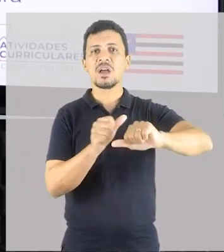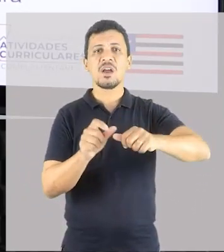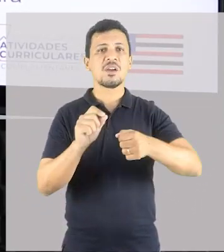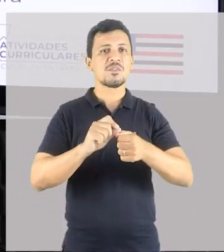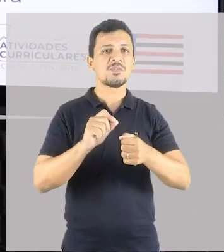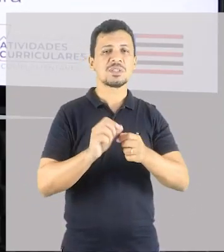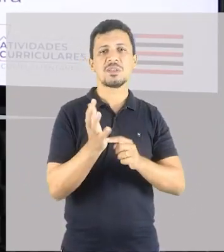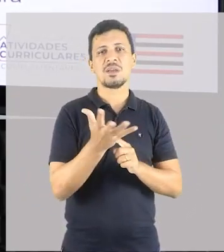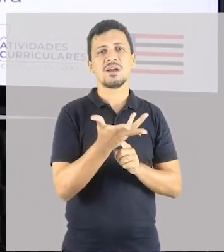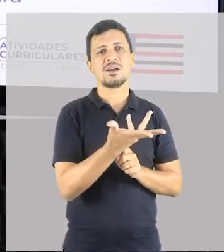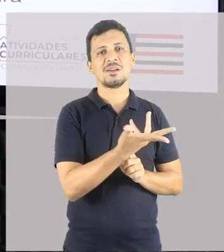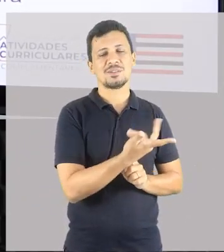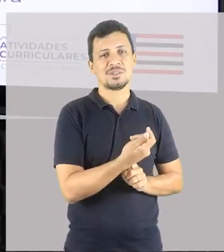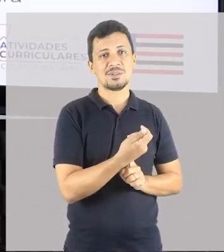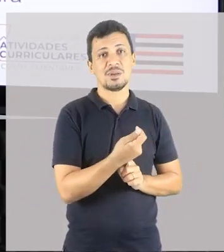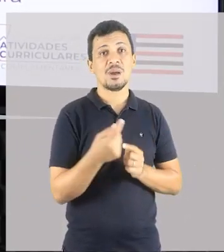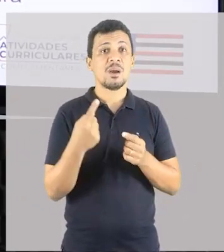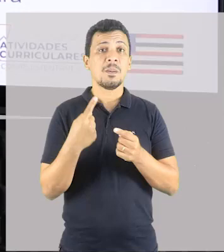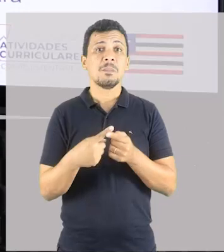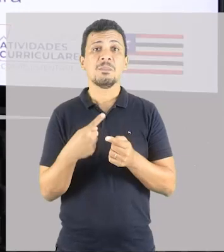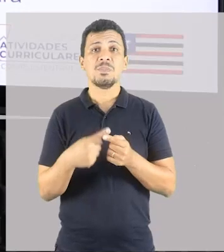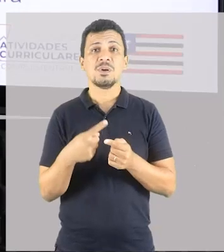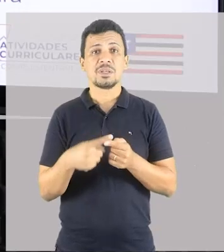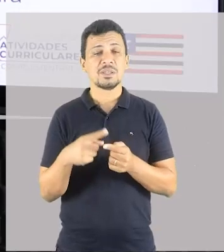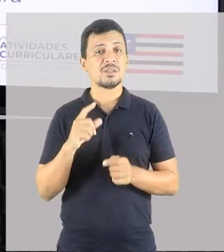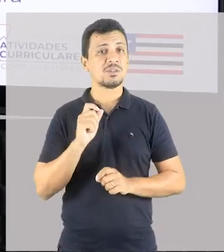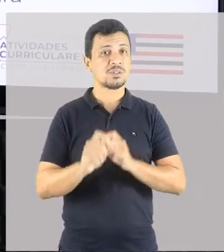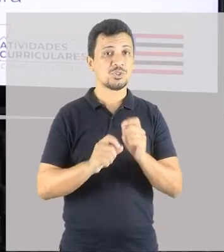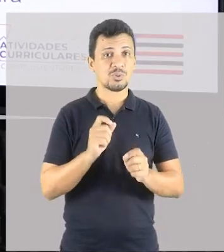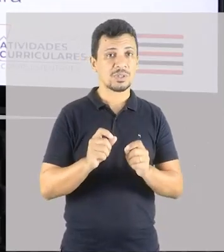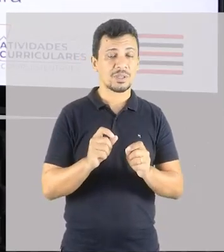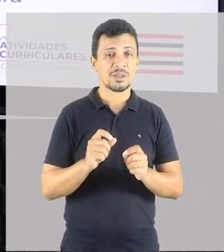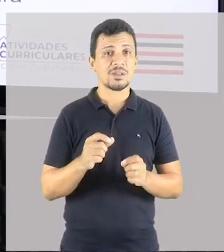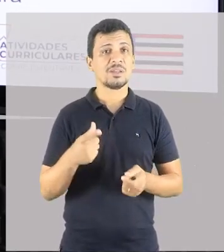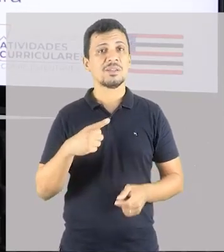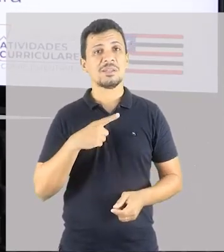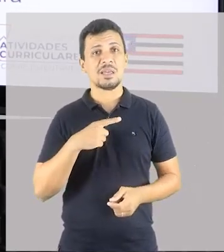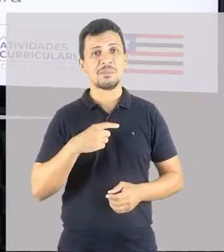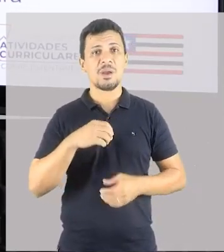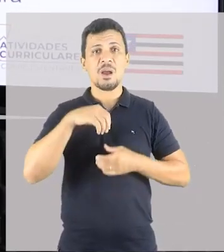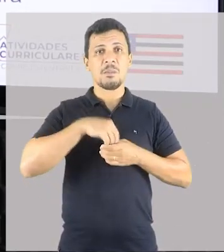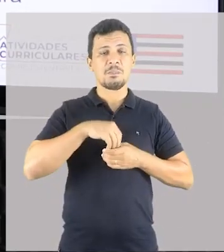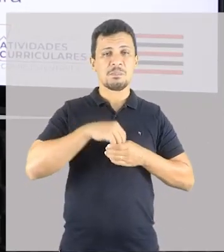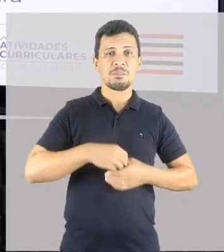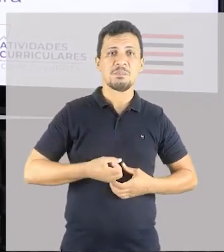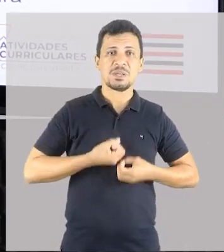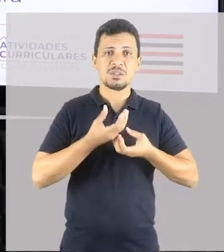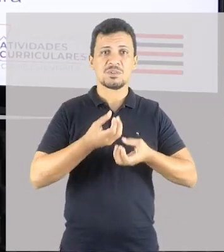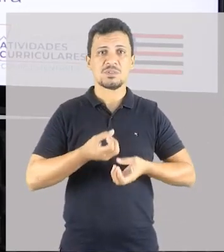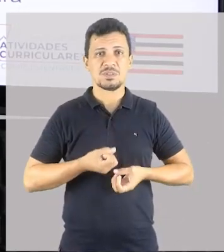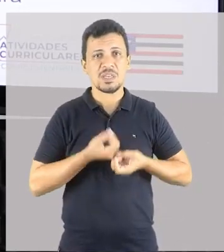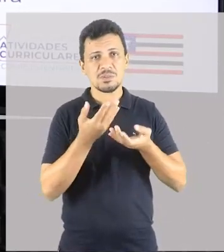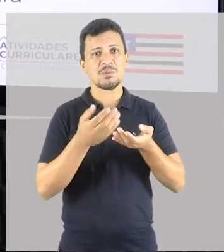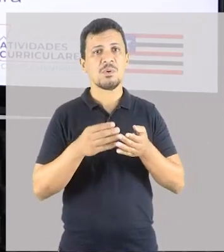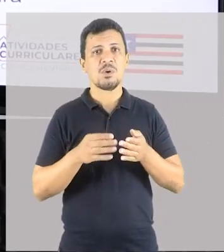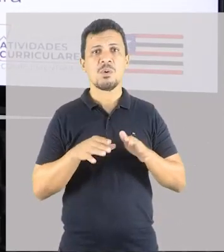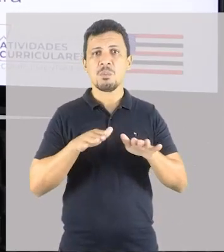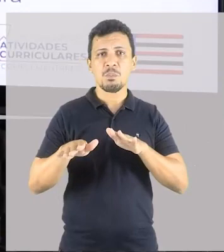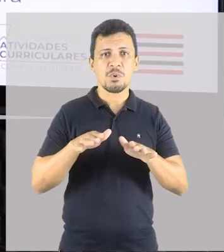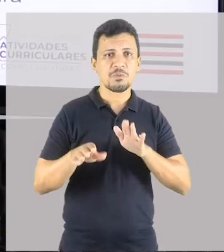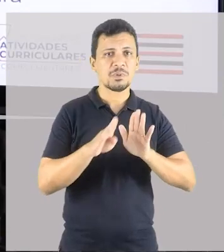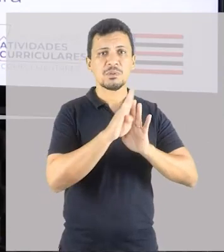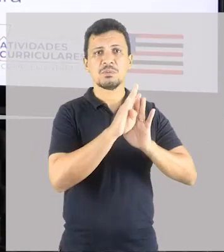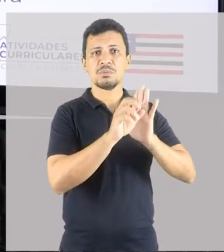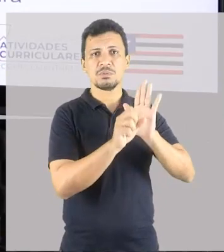fazer a arte. Até então, nós temos escolas como o parnasianismo, o simbolismo, que eram